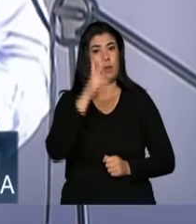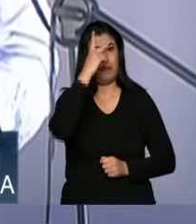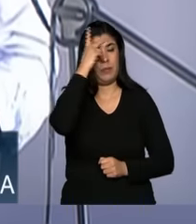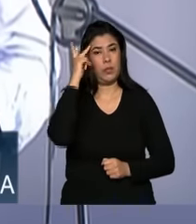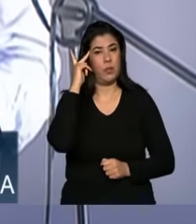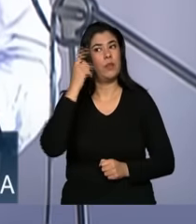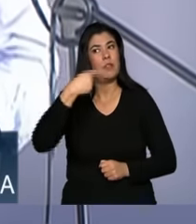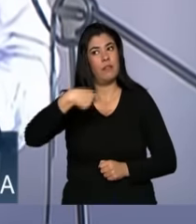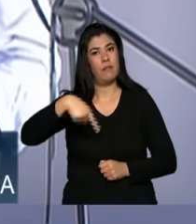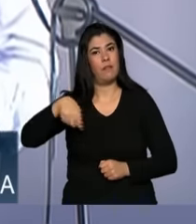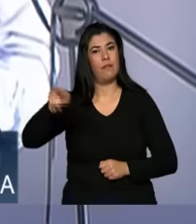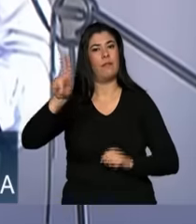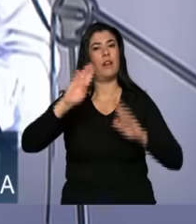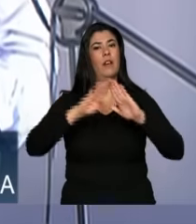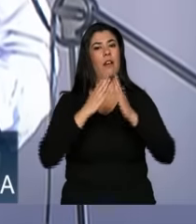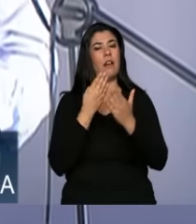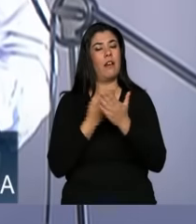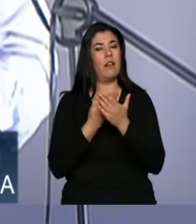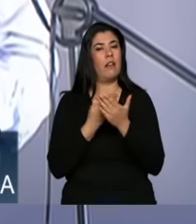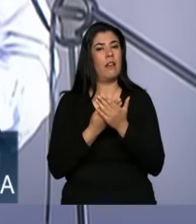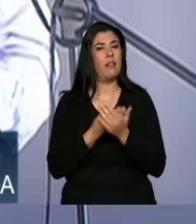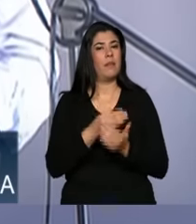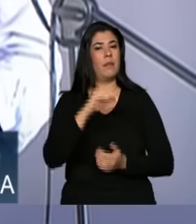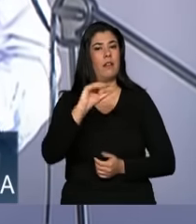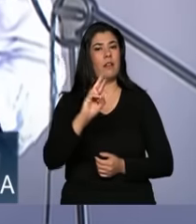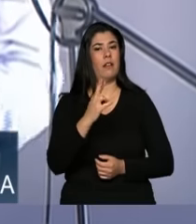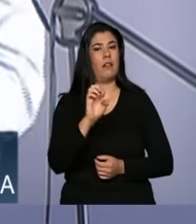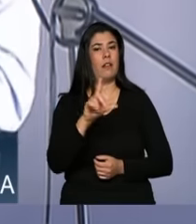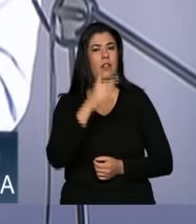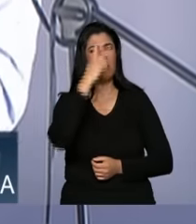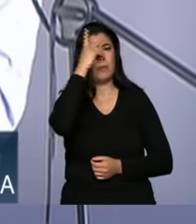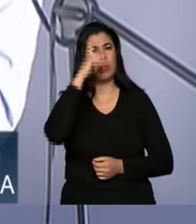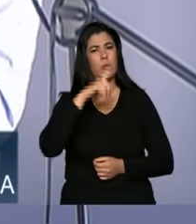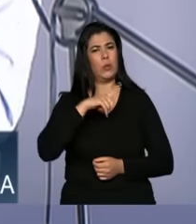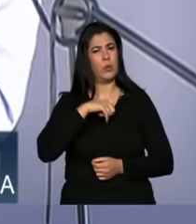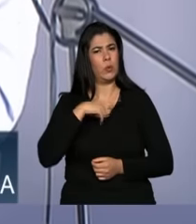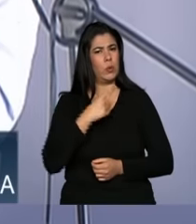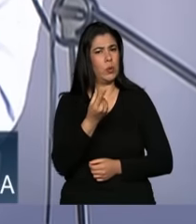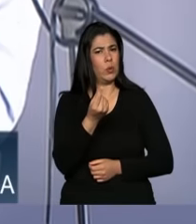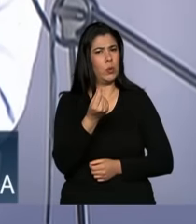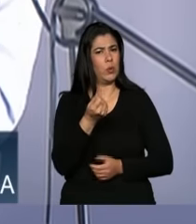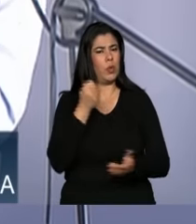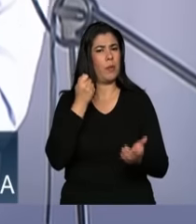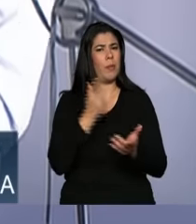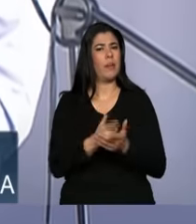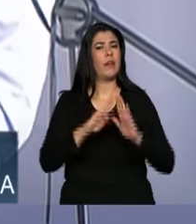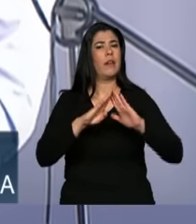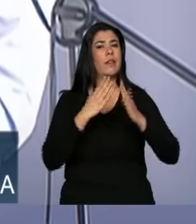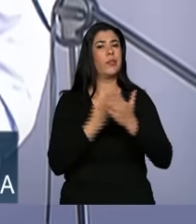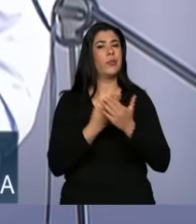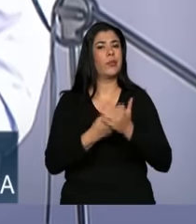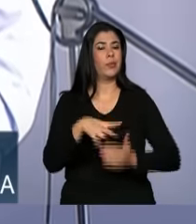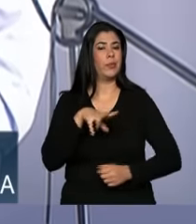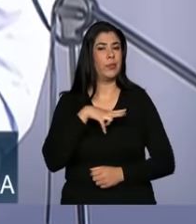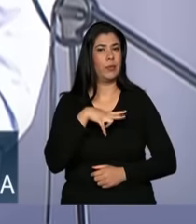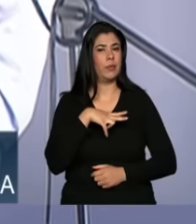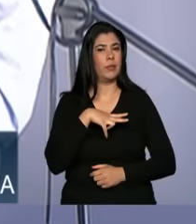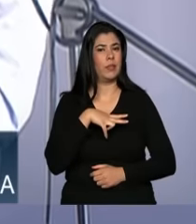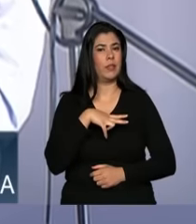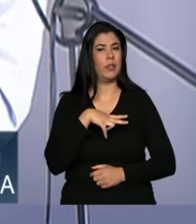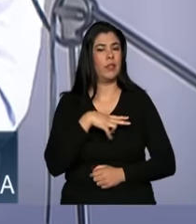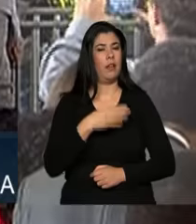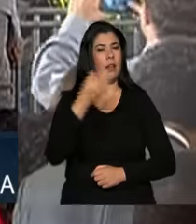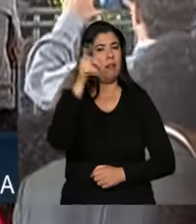creche era filho de gente que tinha dinheiro para pagar no particular. Aí entrou